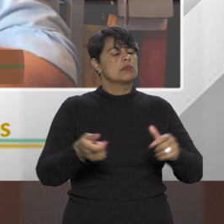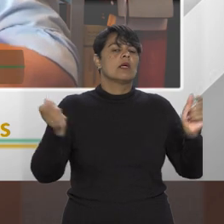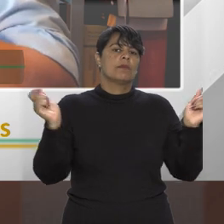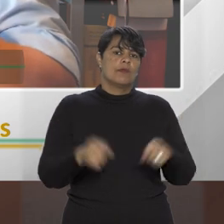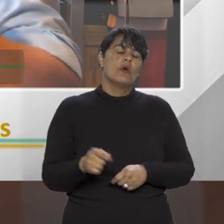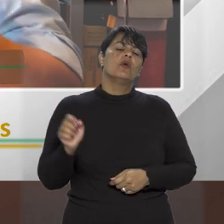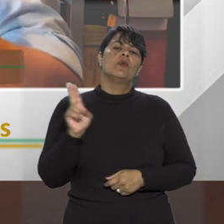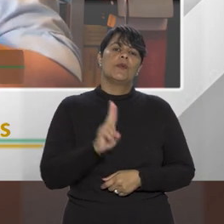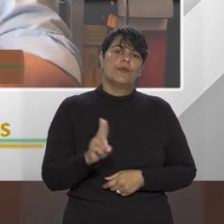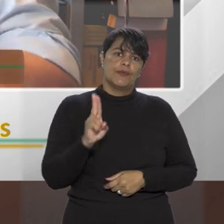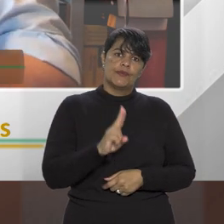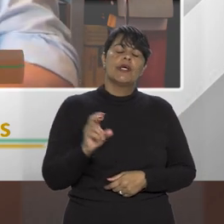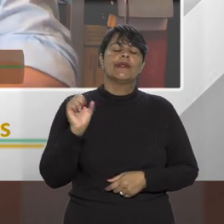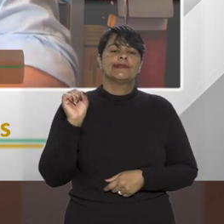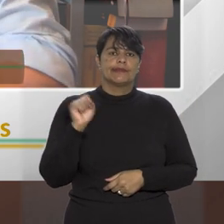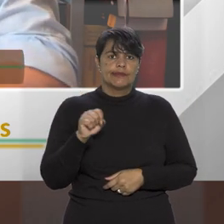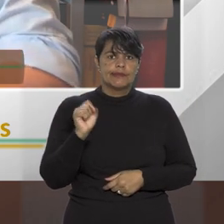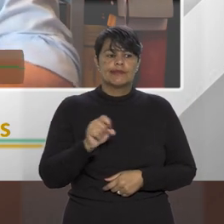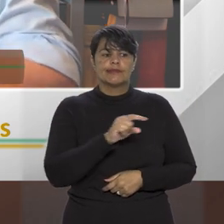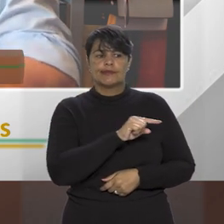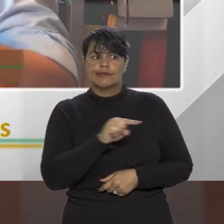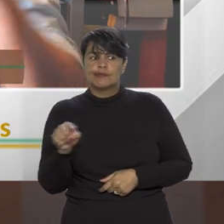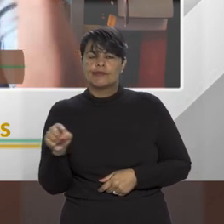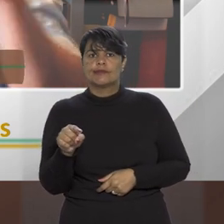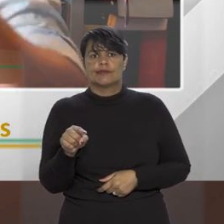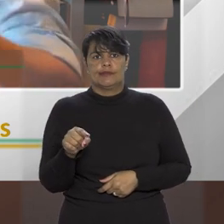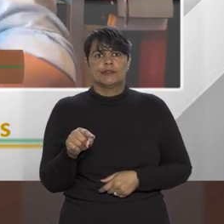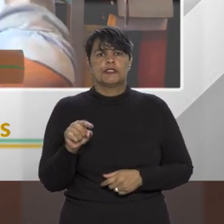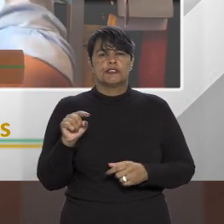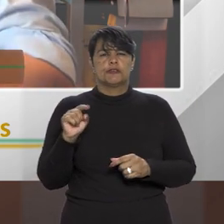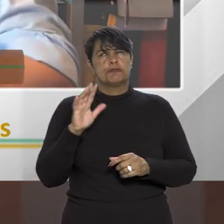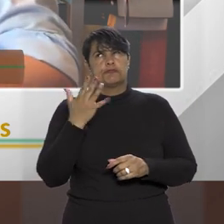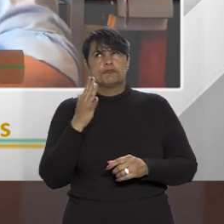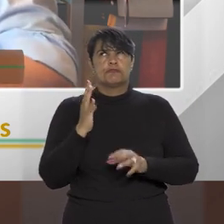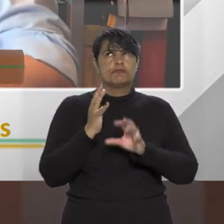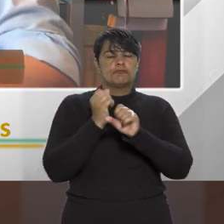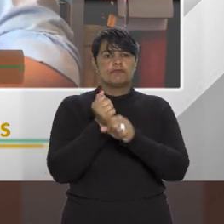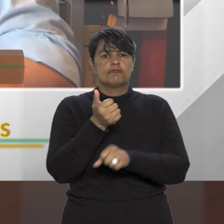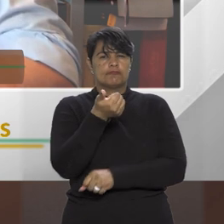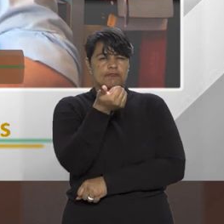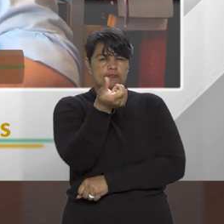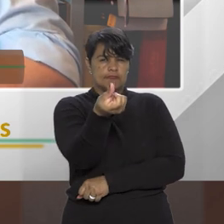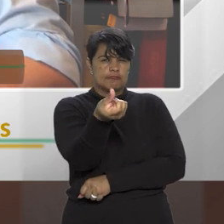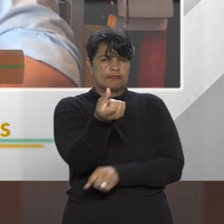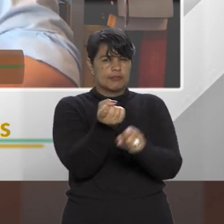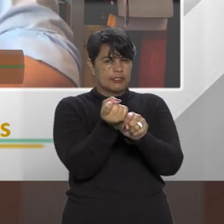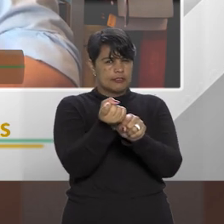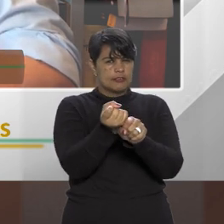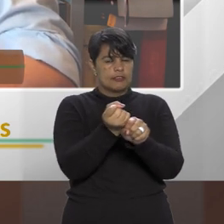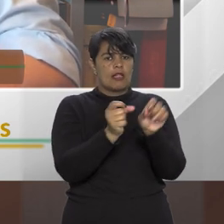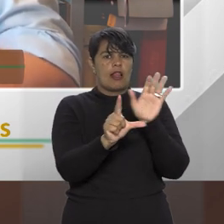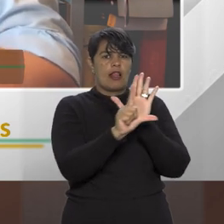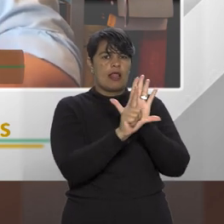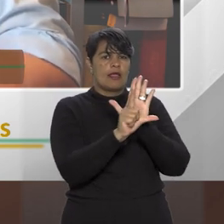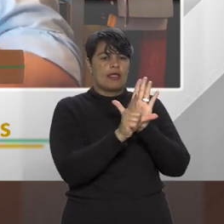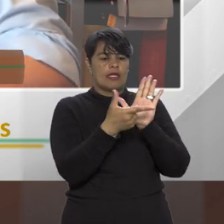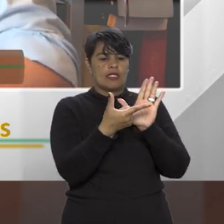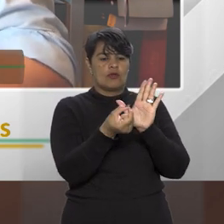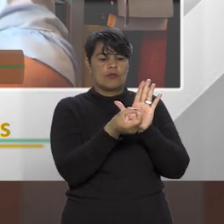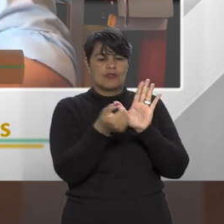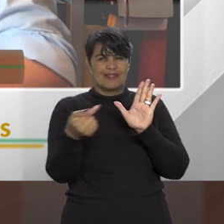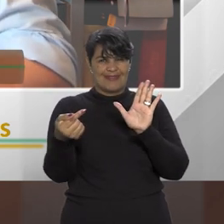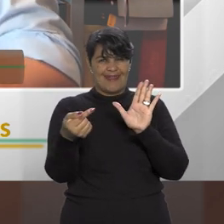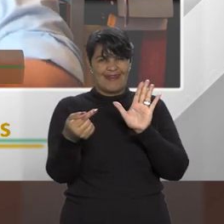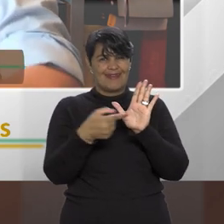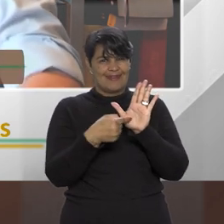cá, usando como marco a lei de 2007, né? Usar o marco temporal da lei de 2007. Acho que é um saldo muito positivo que há